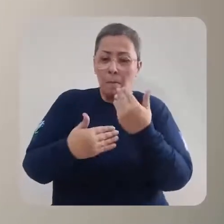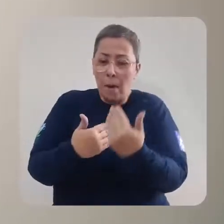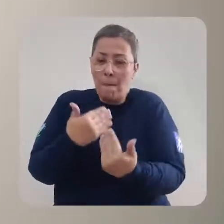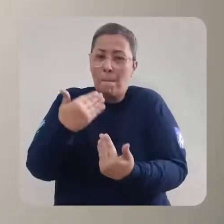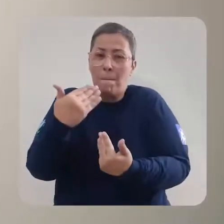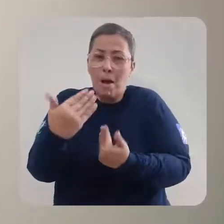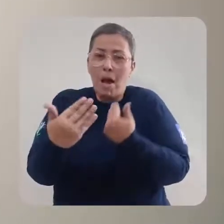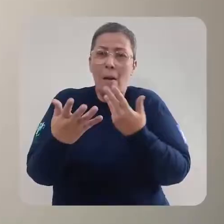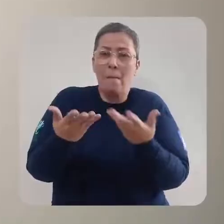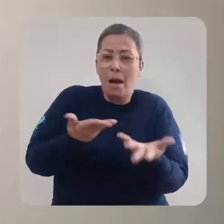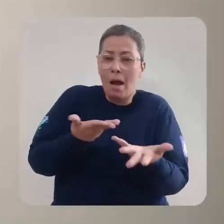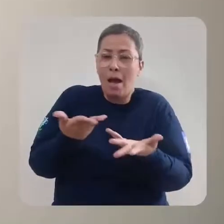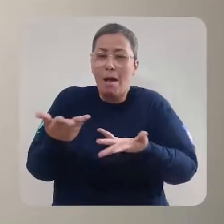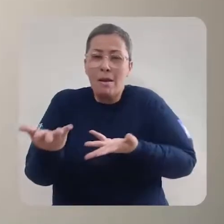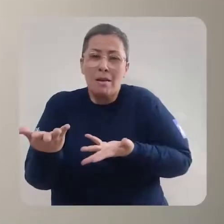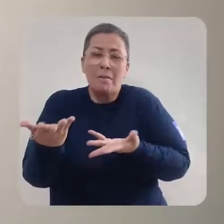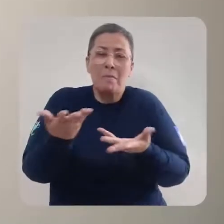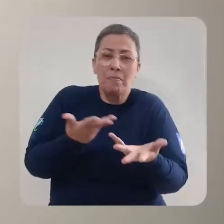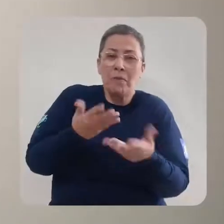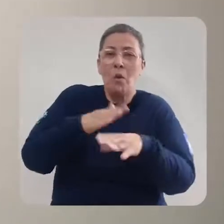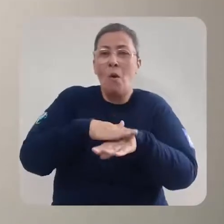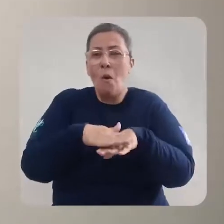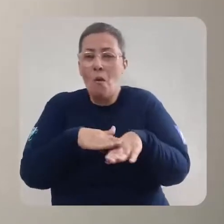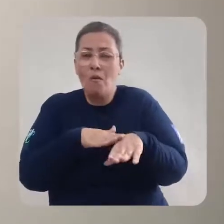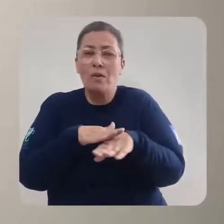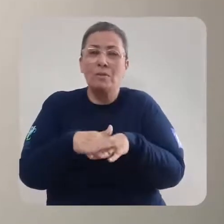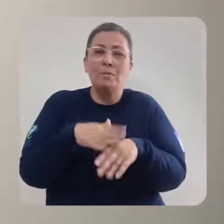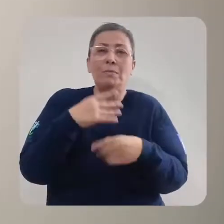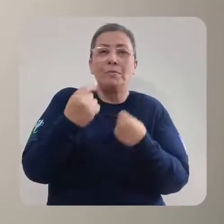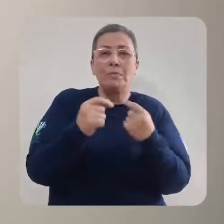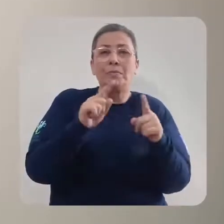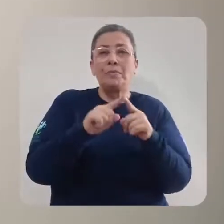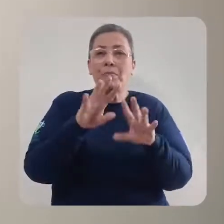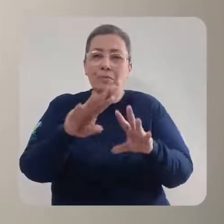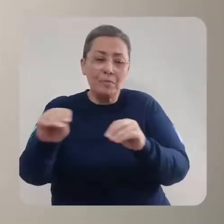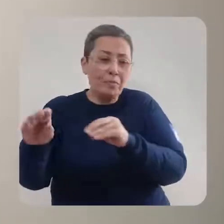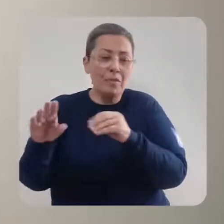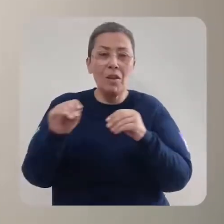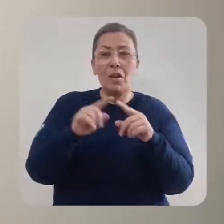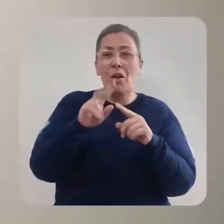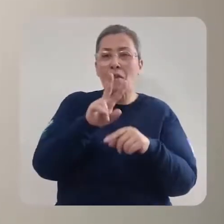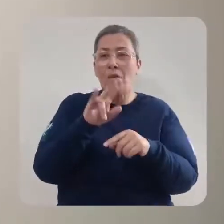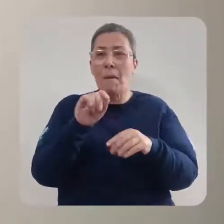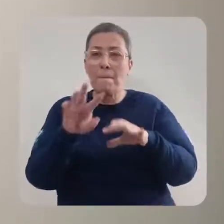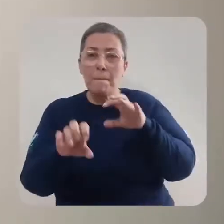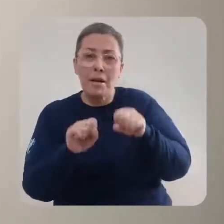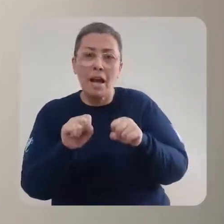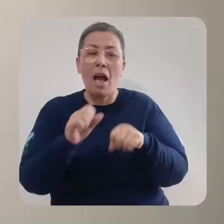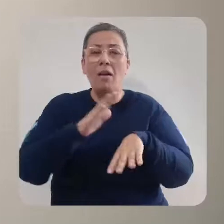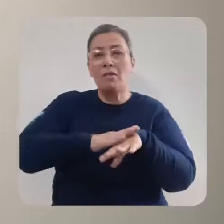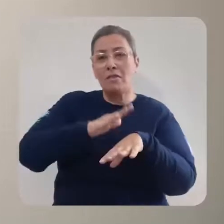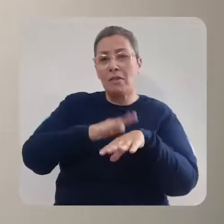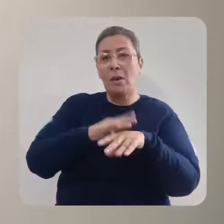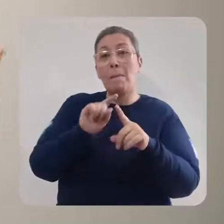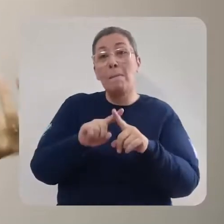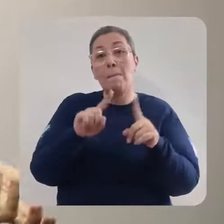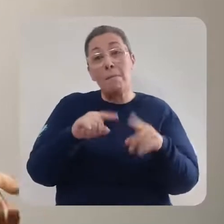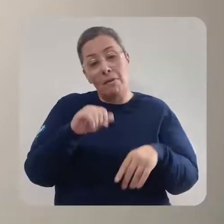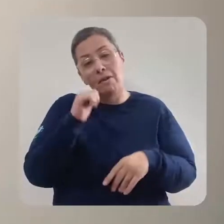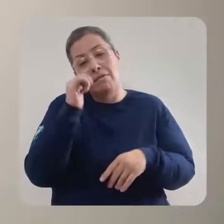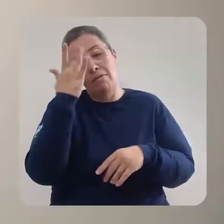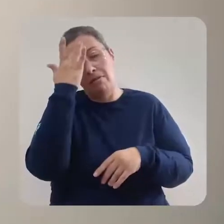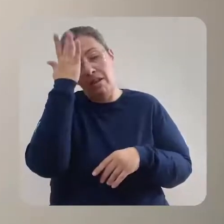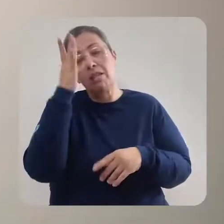essa criança, num manejo de conversa, né? E de toque, vamos pegar, vamos fazer,